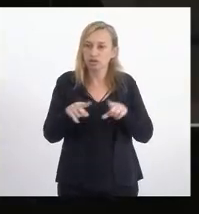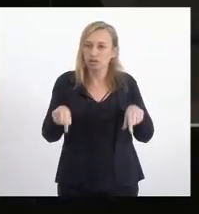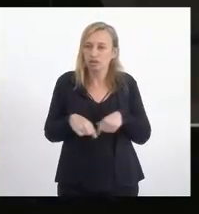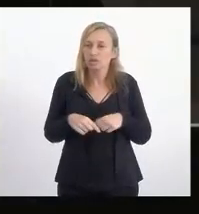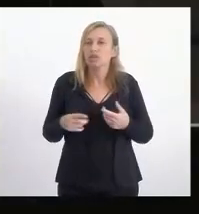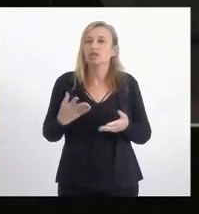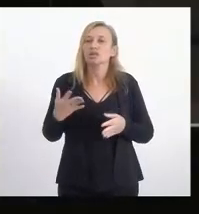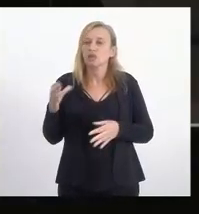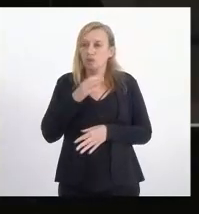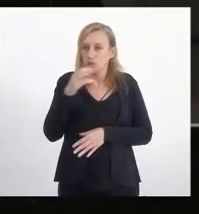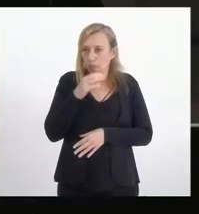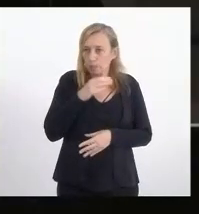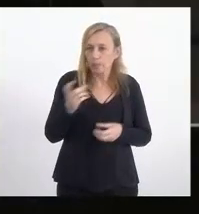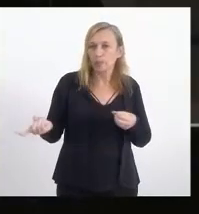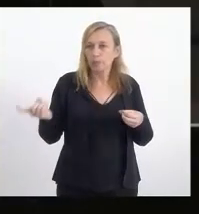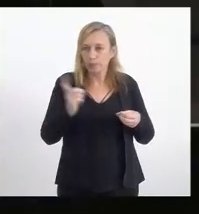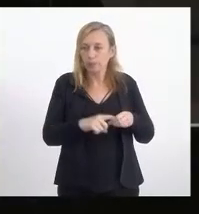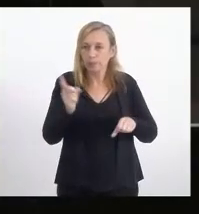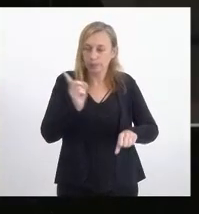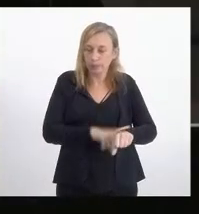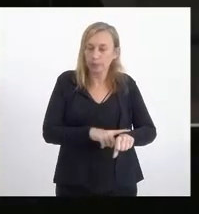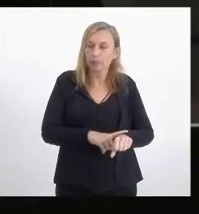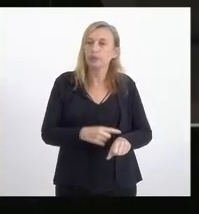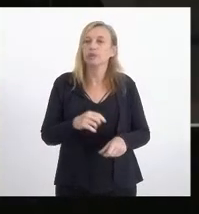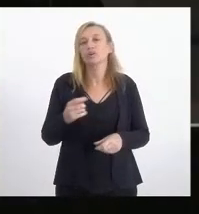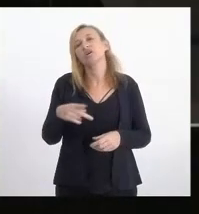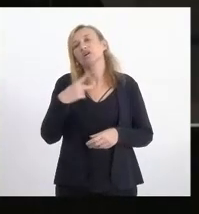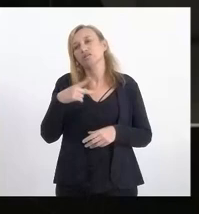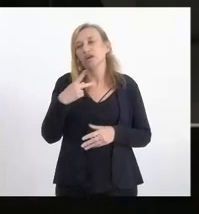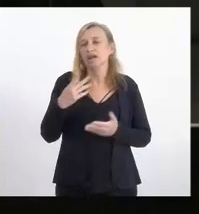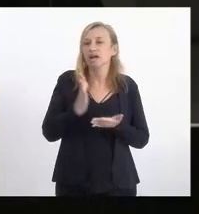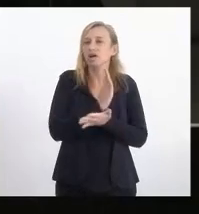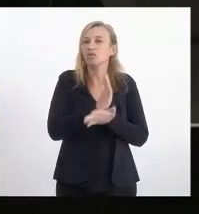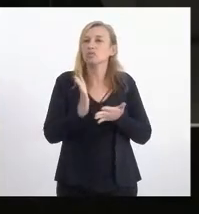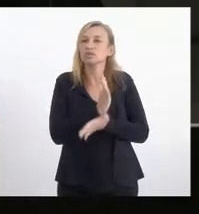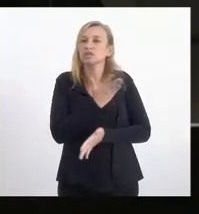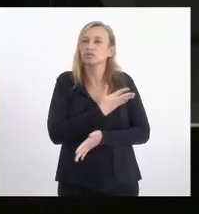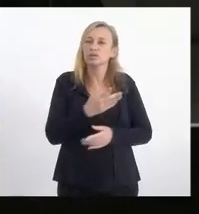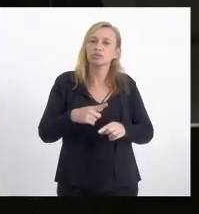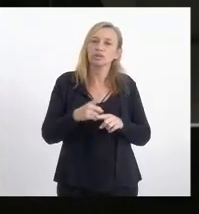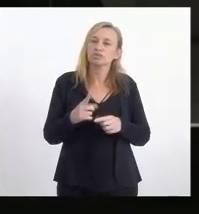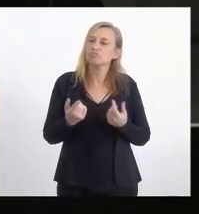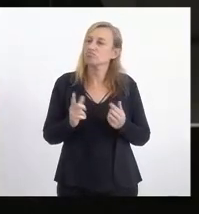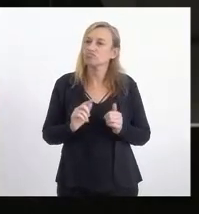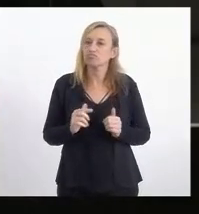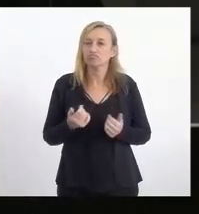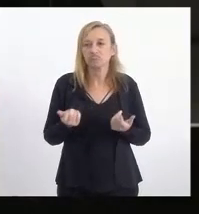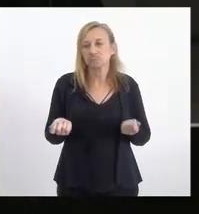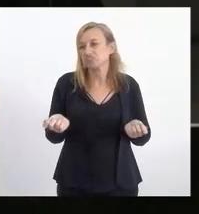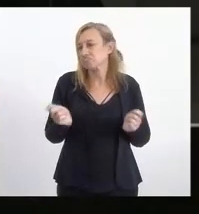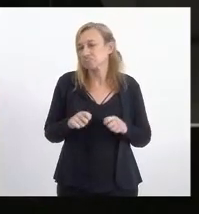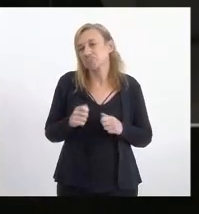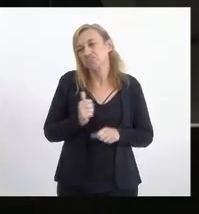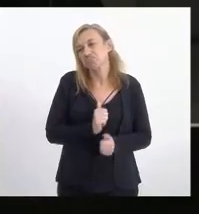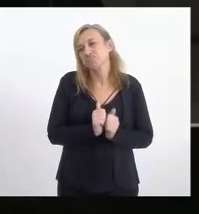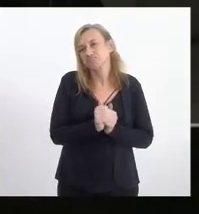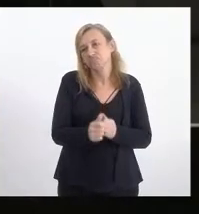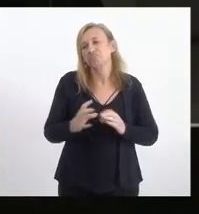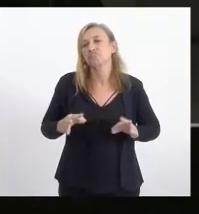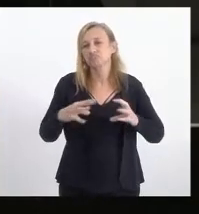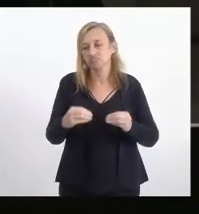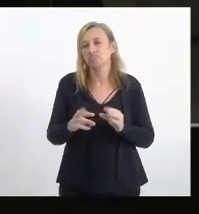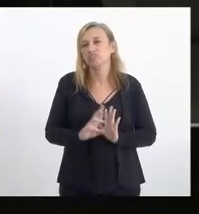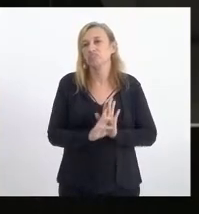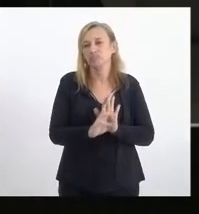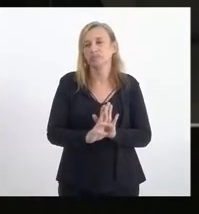correndo para dar tempo ainda eu peguei algumas falas de alguns colegas mas não deu para acompanhar tudo mas eu me sinto